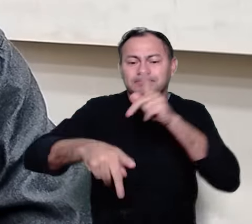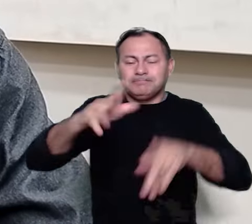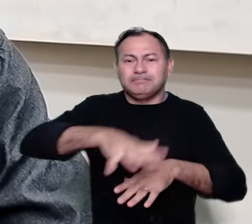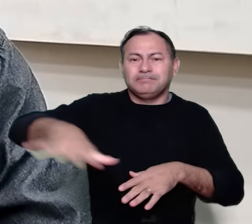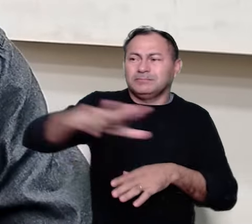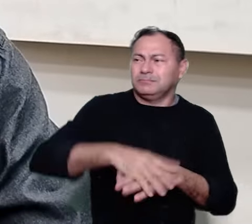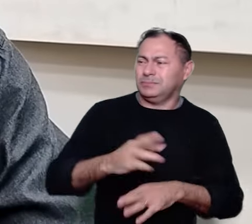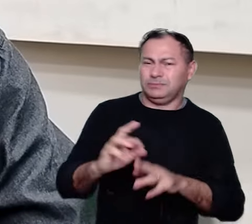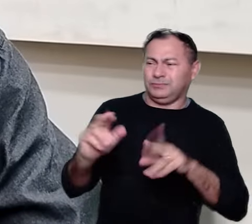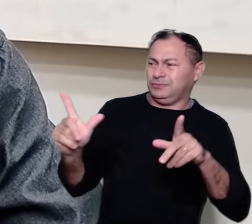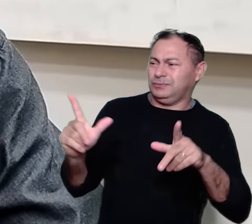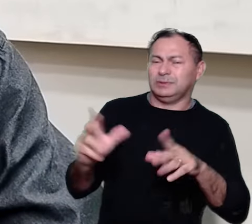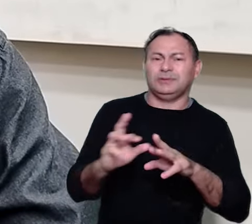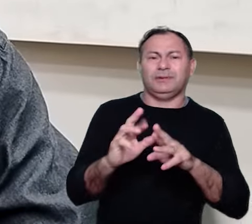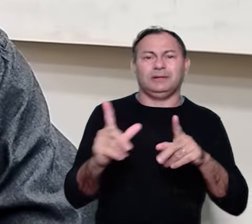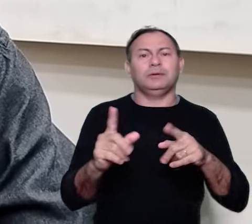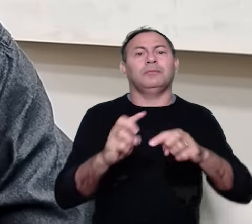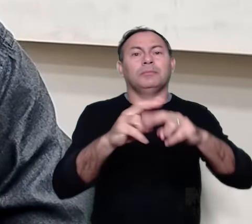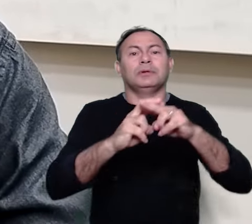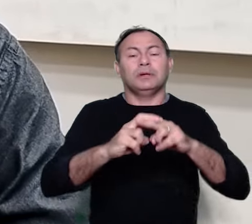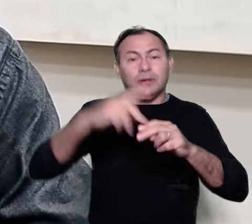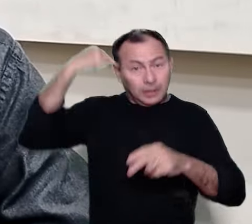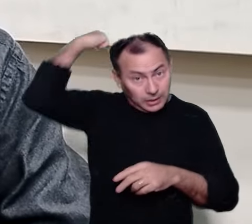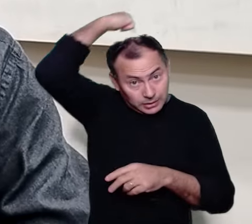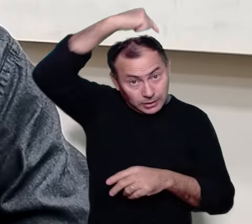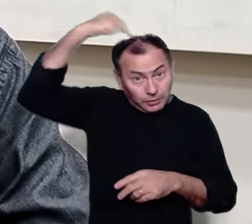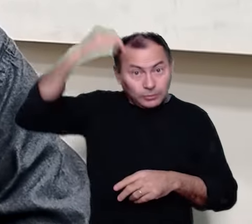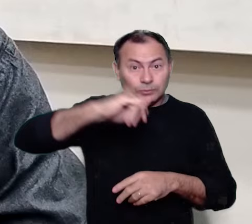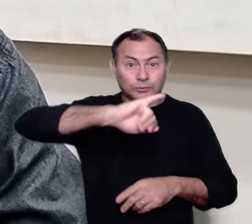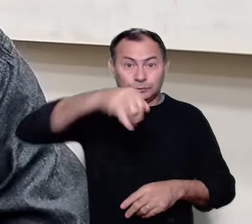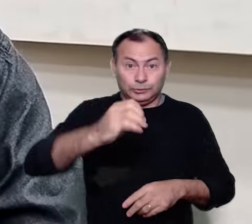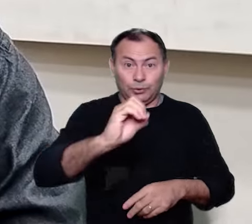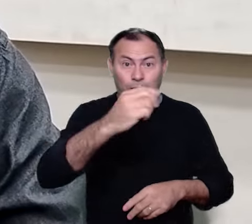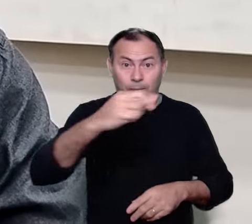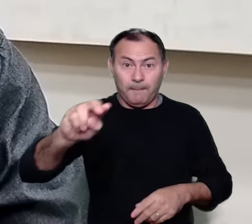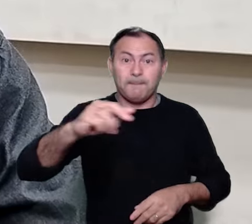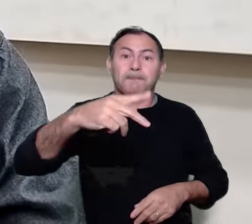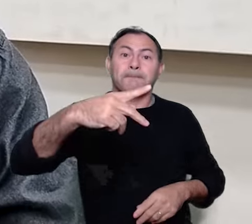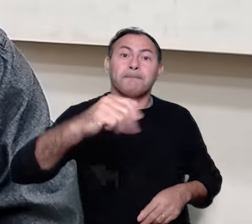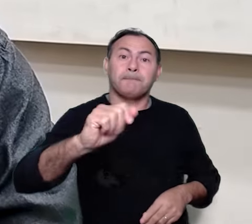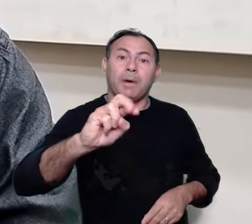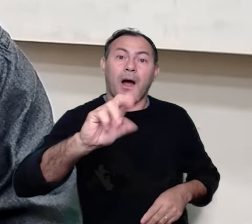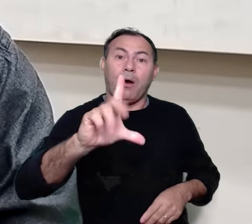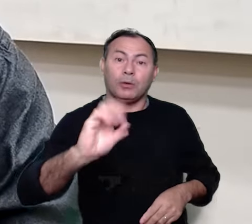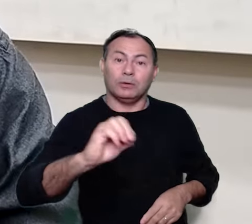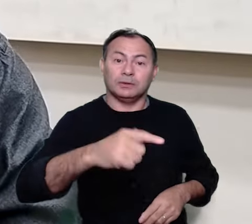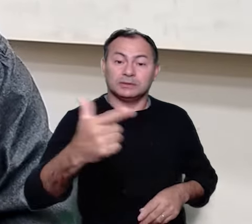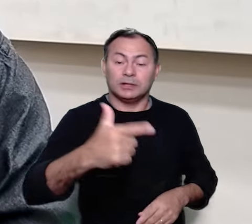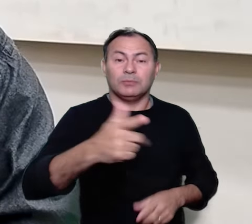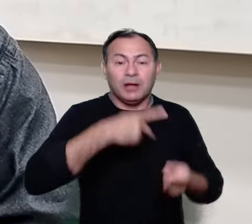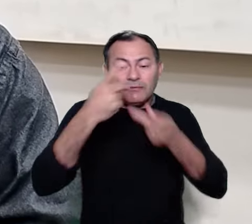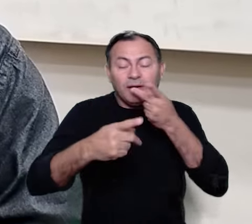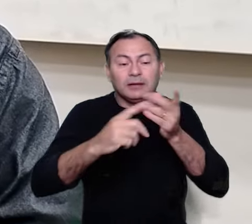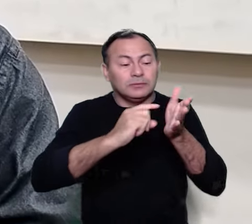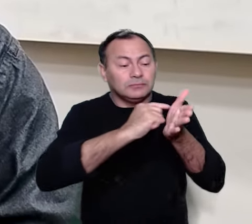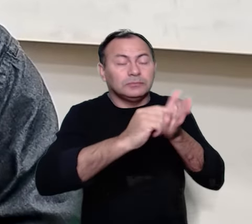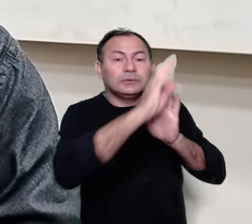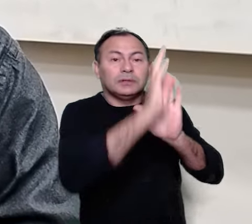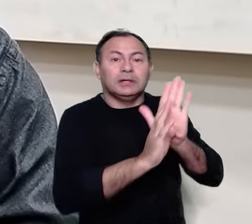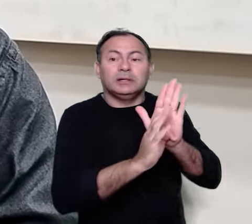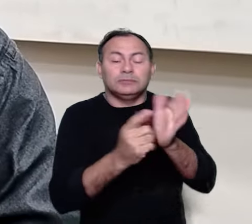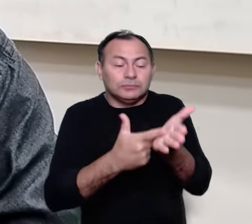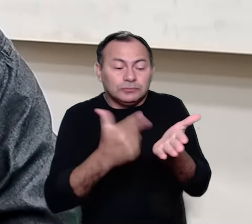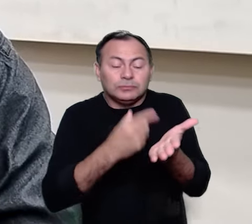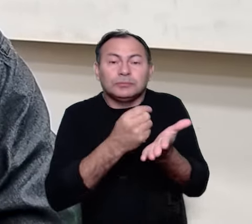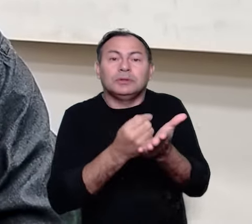participação da Assembleia. Por isso, São João Paulo II muito bem nos esclarece em